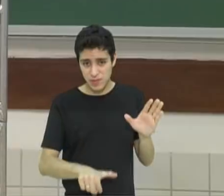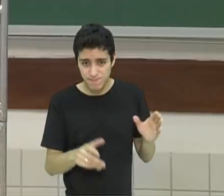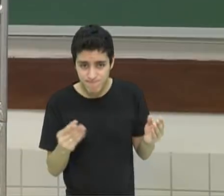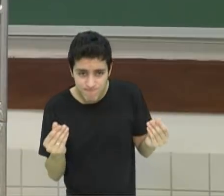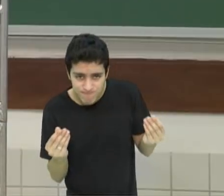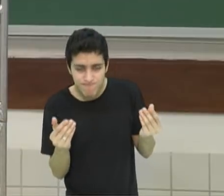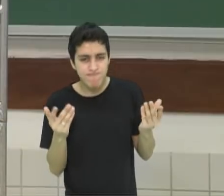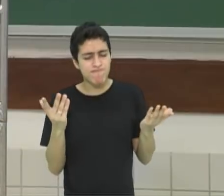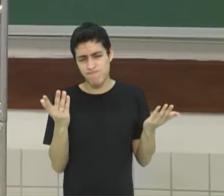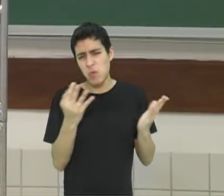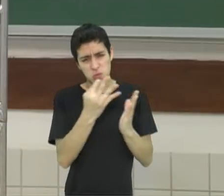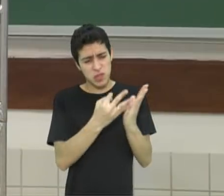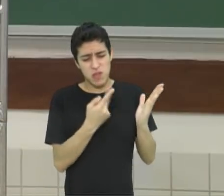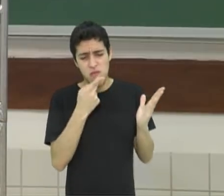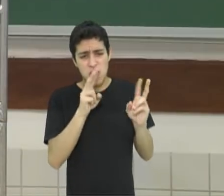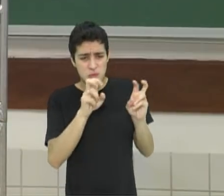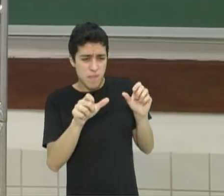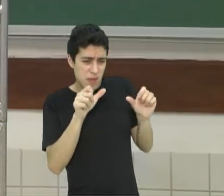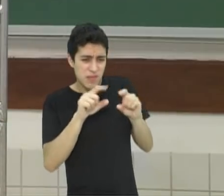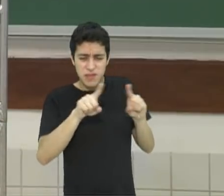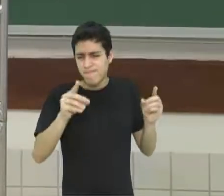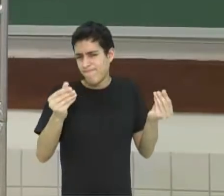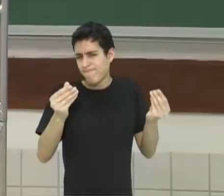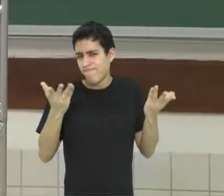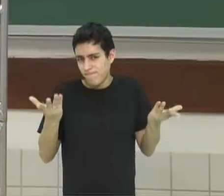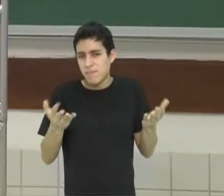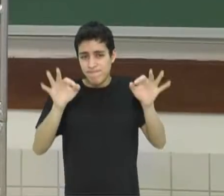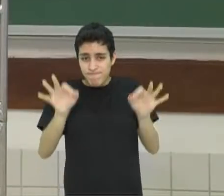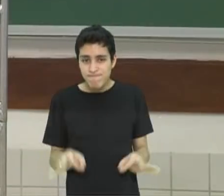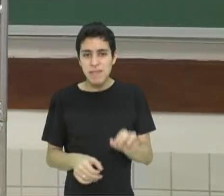personagem? Não. Então a correta, letra A.